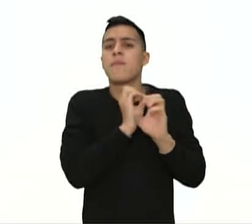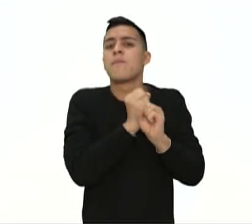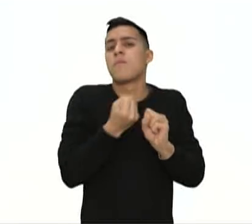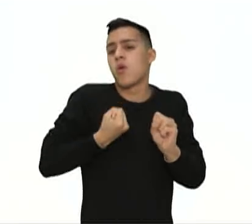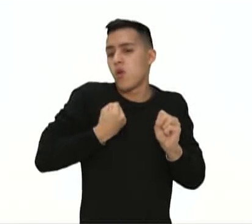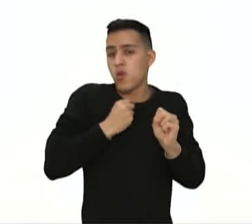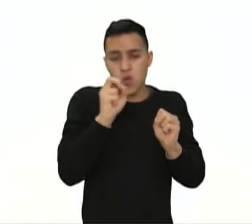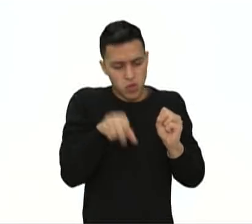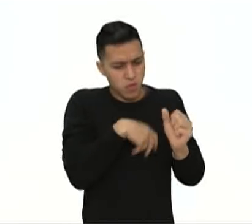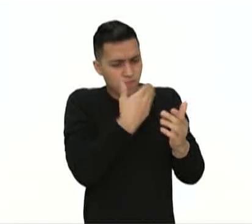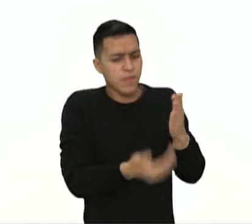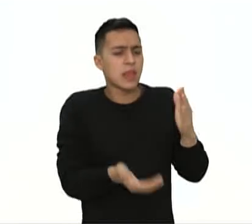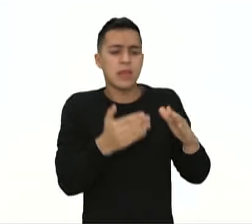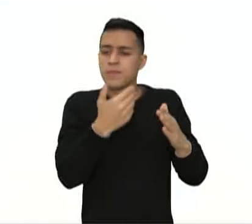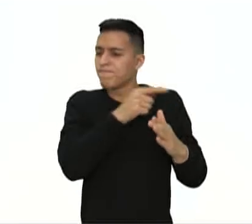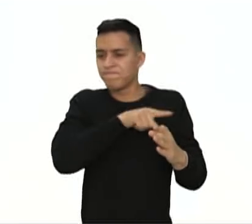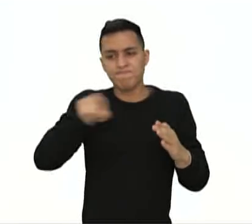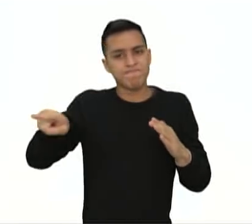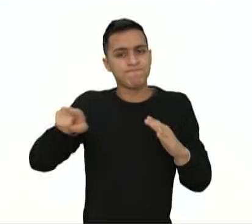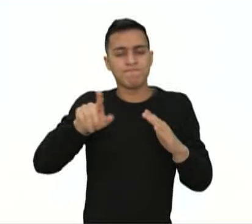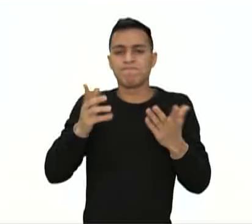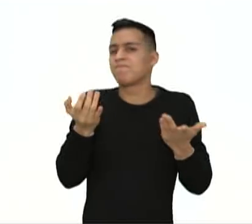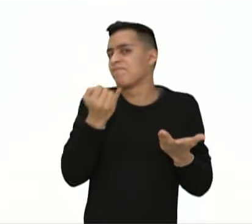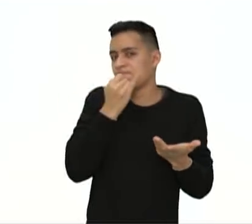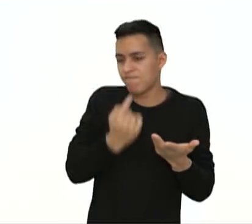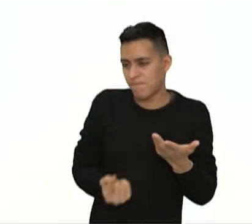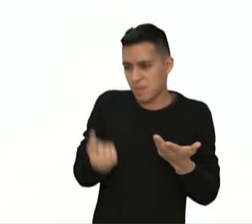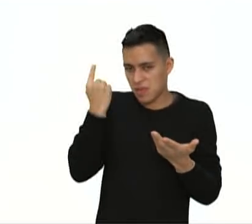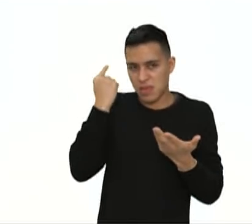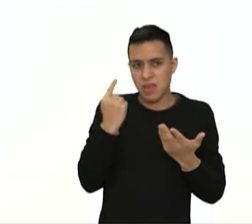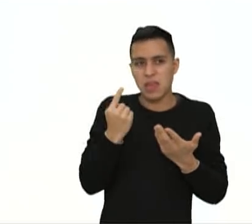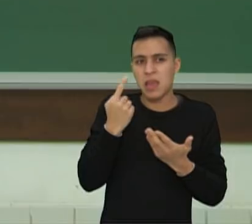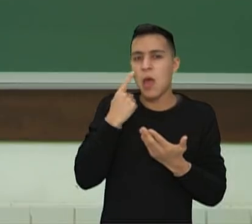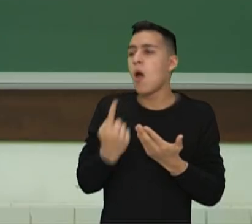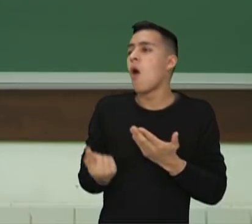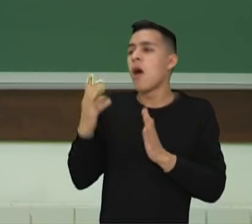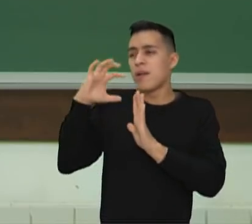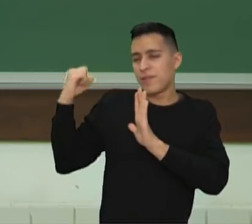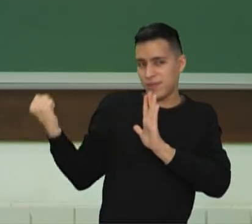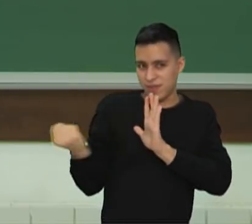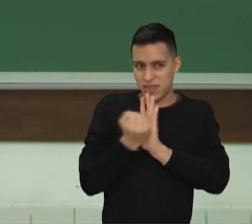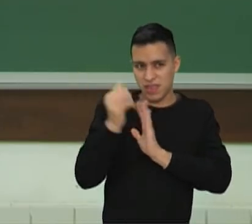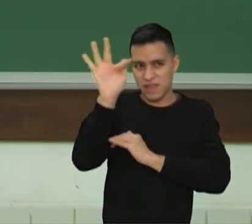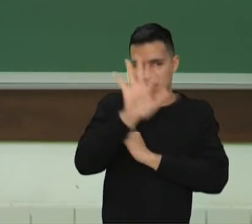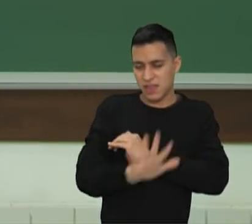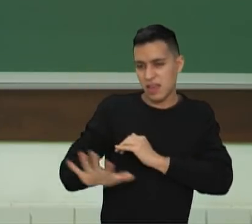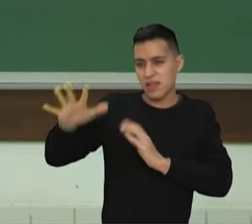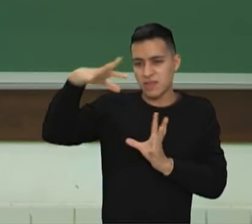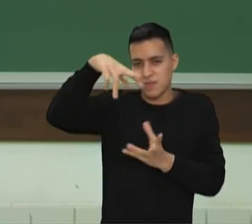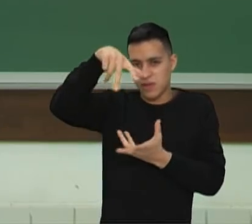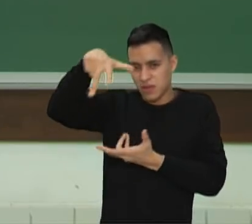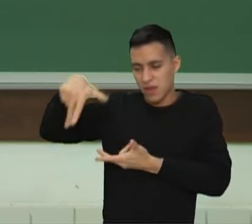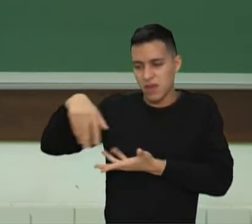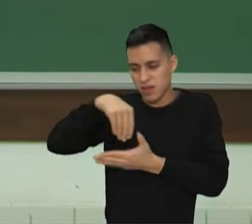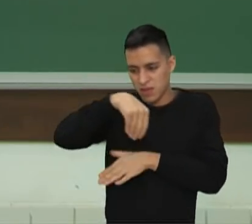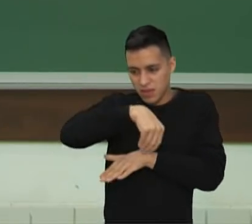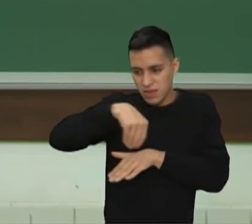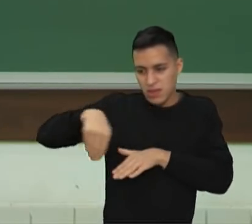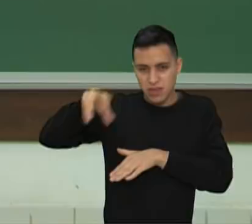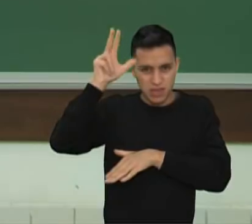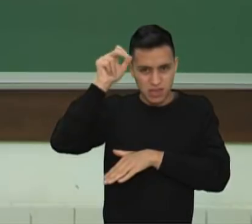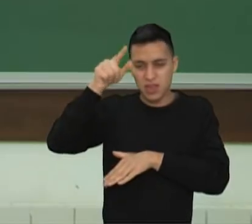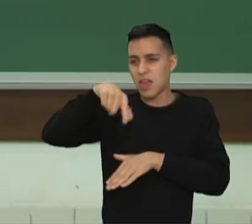a desclassificação da partida. Então, aquela é o símbolo da Federação Internacional de Xadrez, Ela